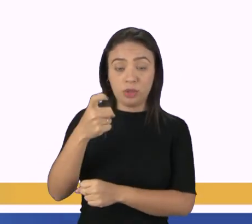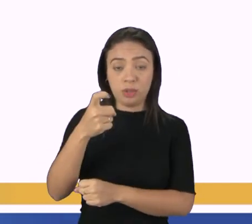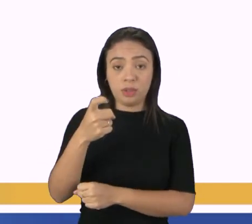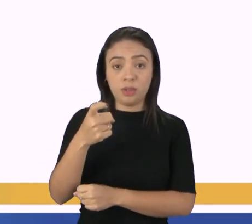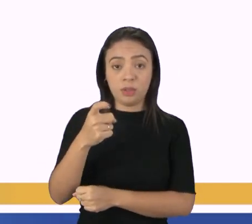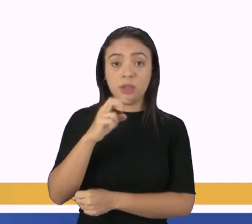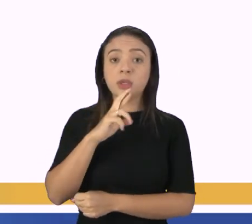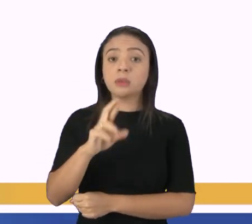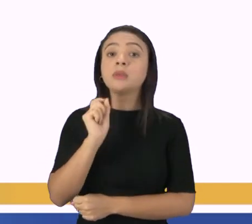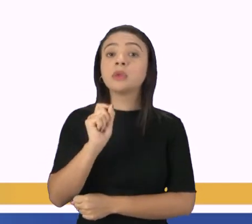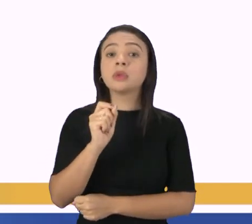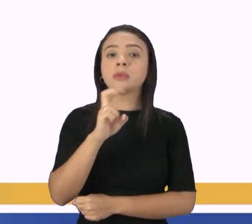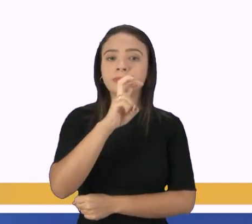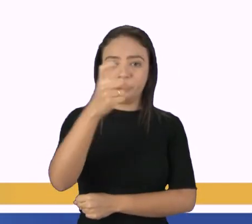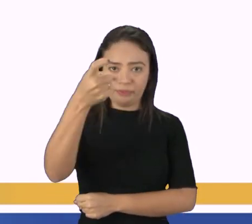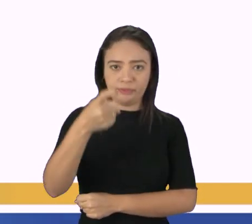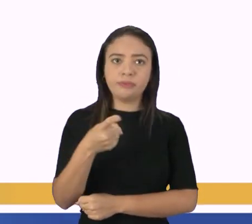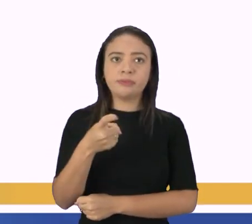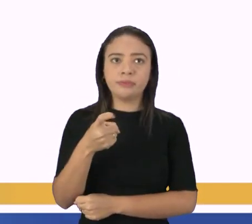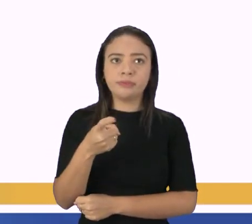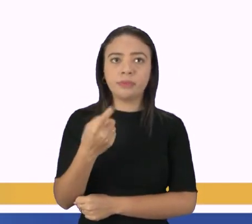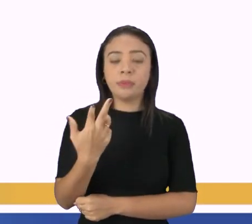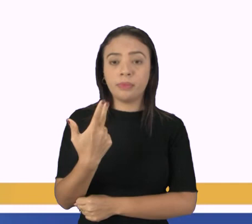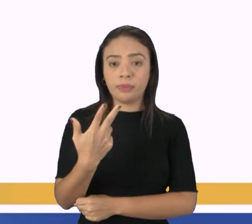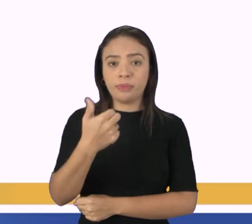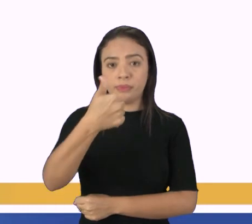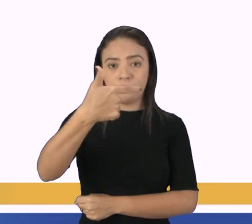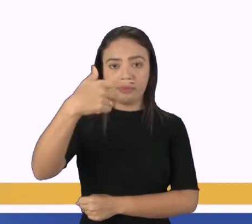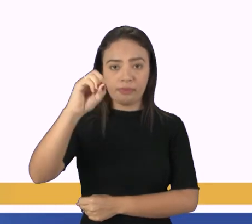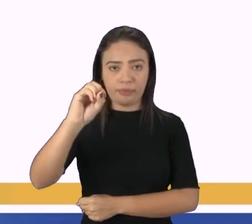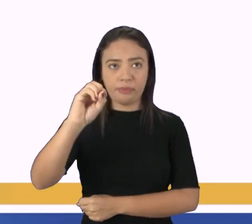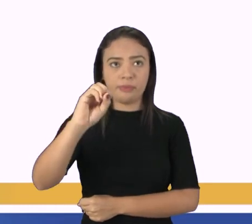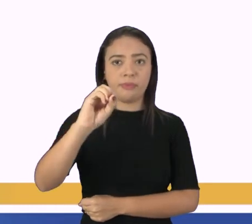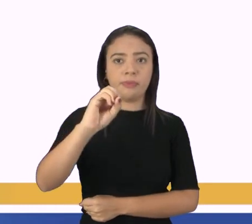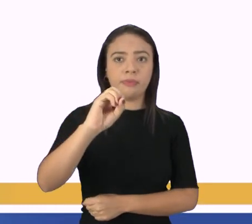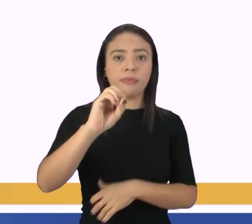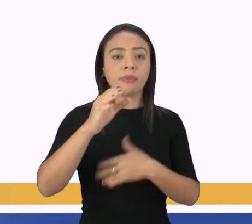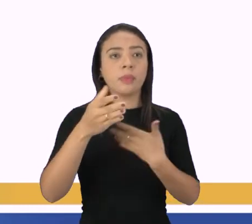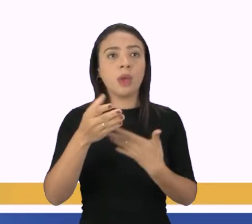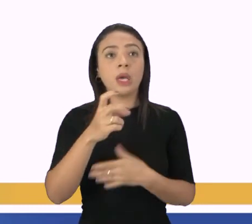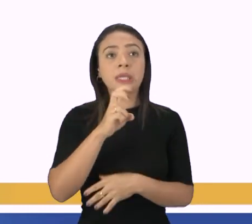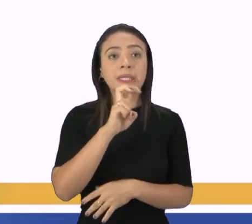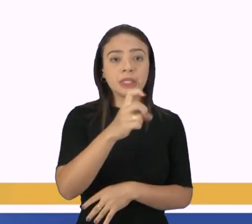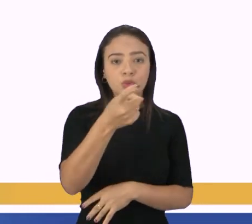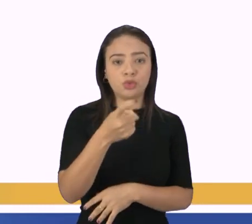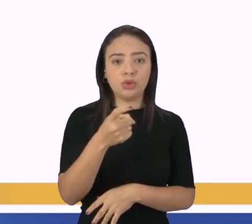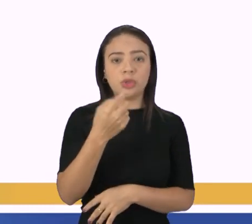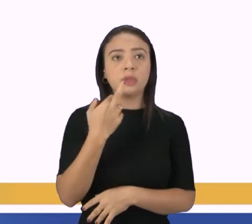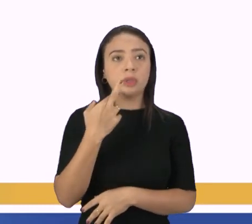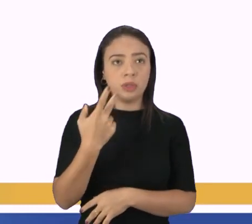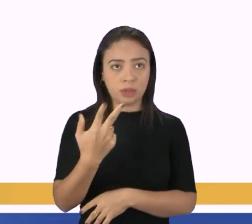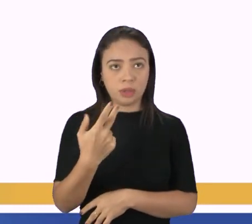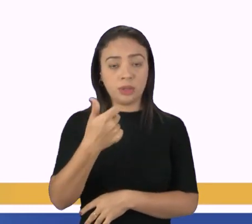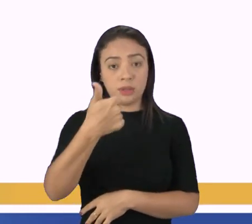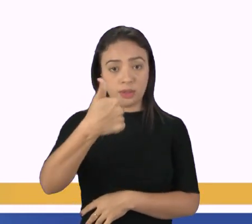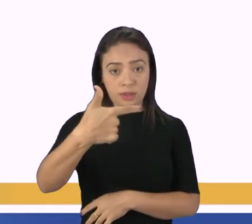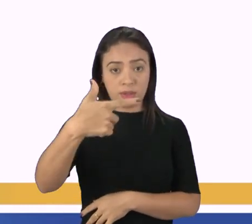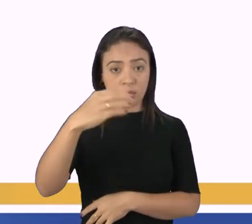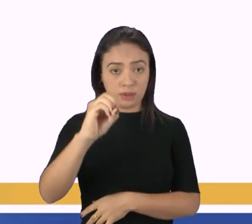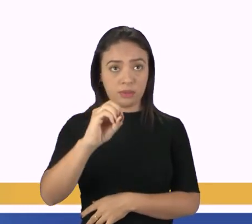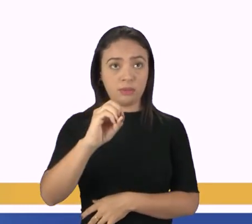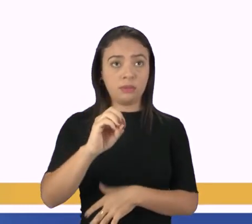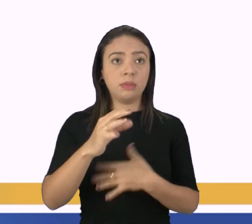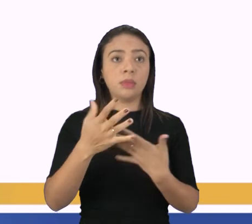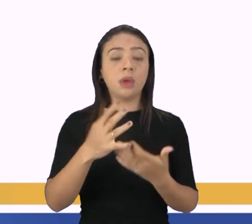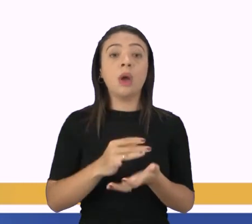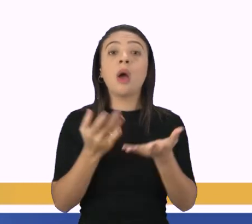vai dar 5x, que é igual a 120. Então, 5x igual a 120. Me interessa aí